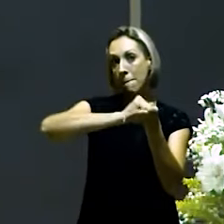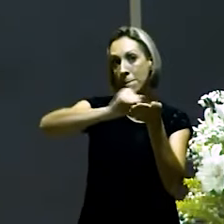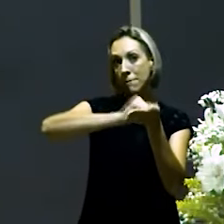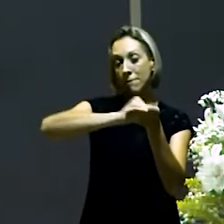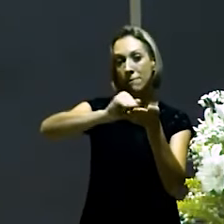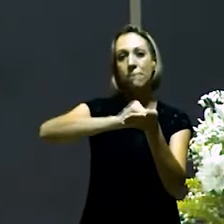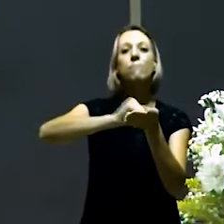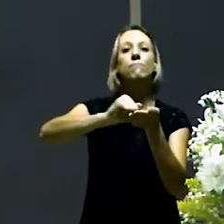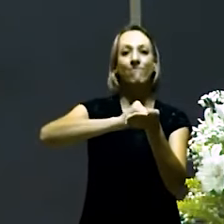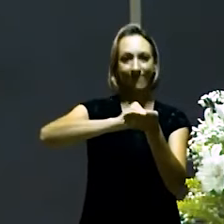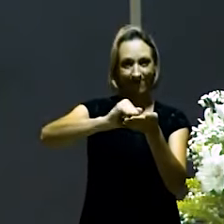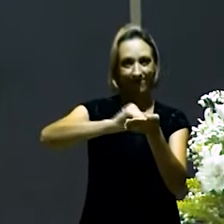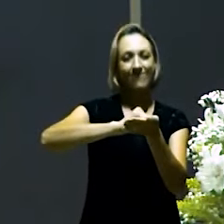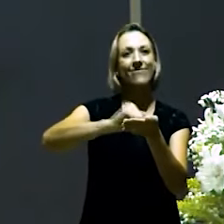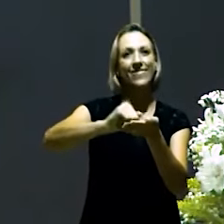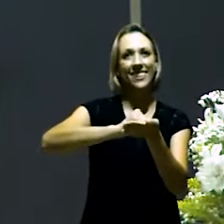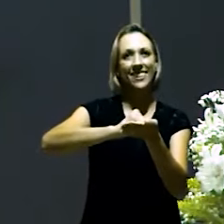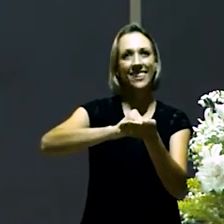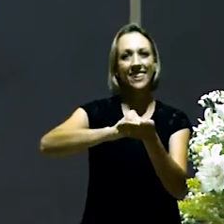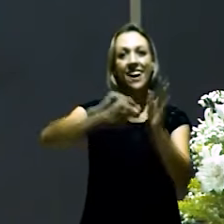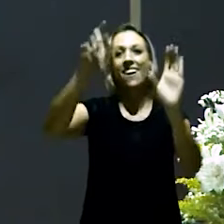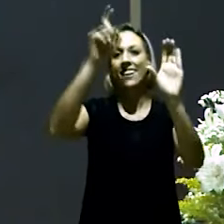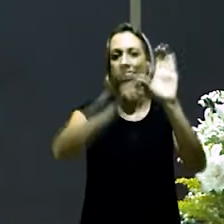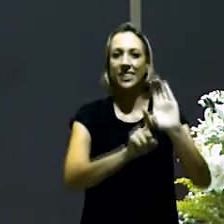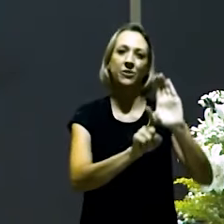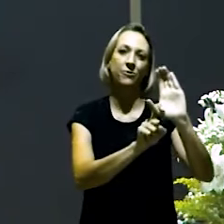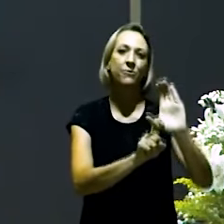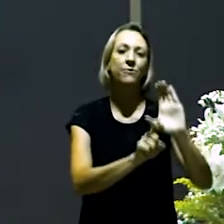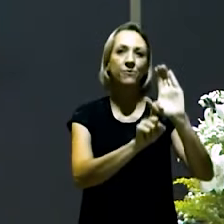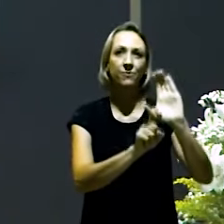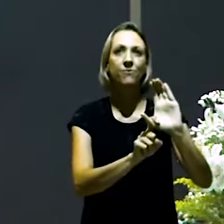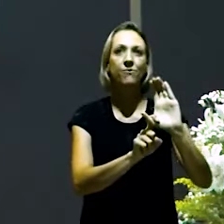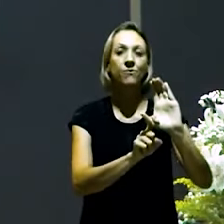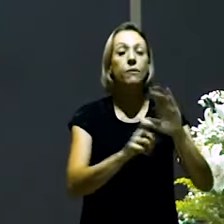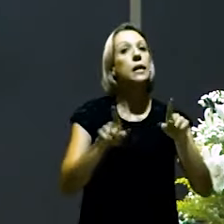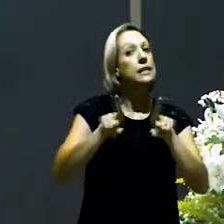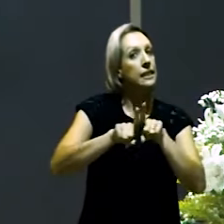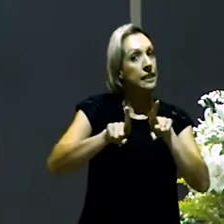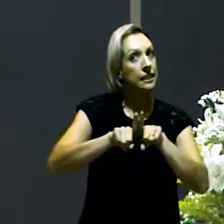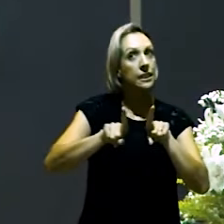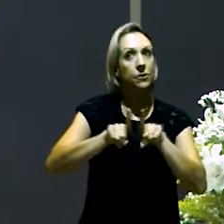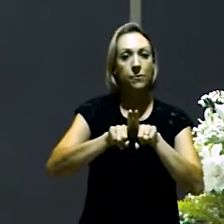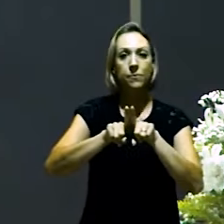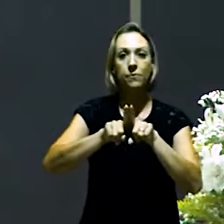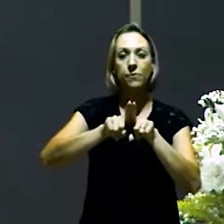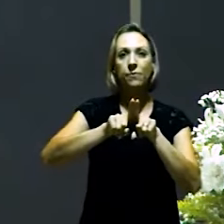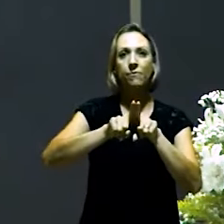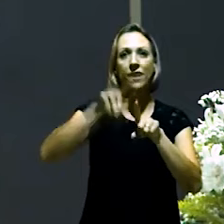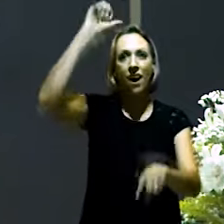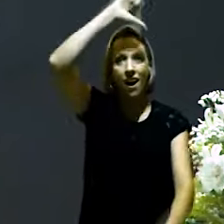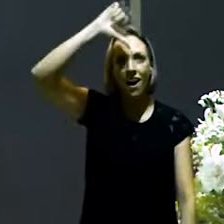Ele apagou o escrito de dívida que era contrária, como tem o sentido de lambuzar,